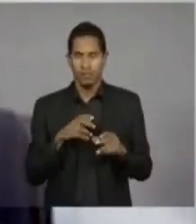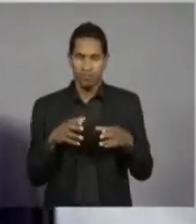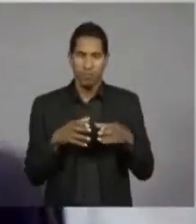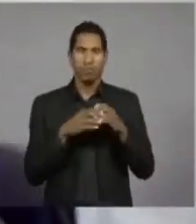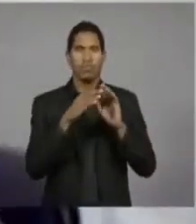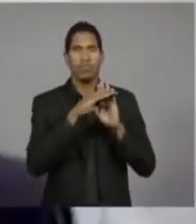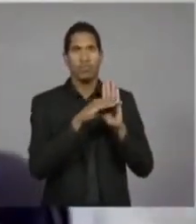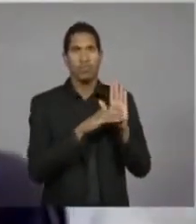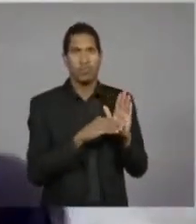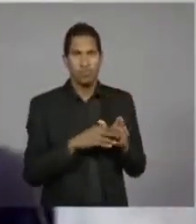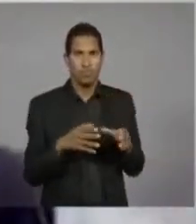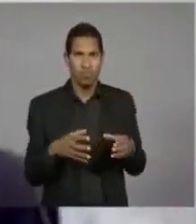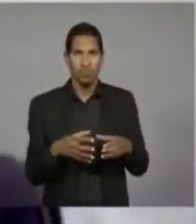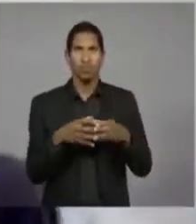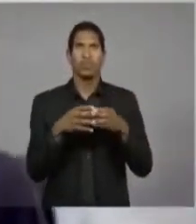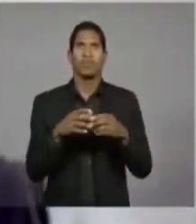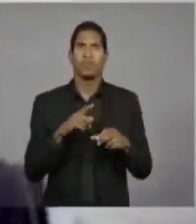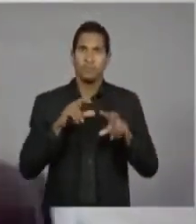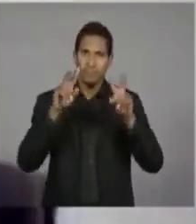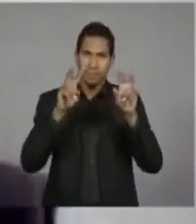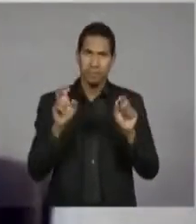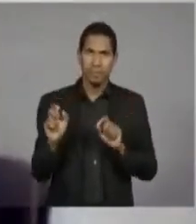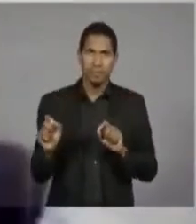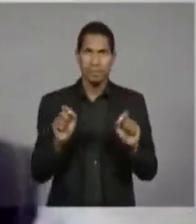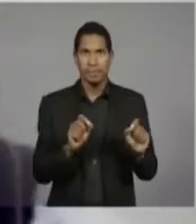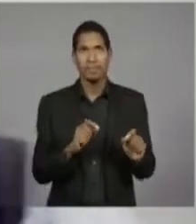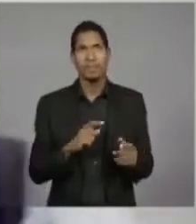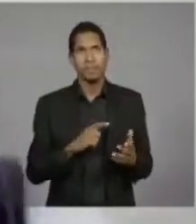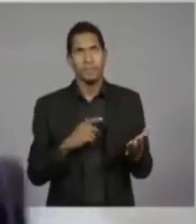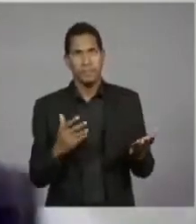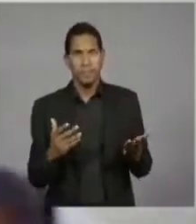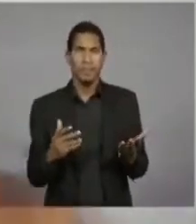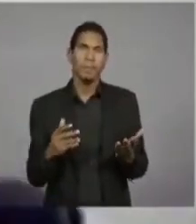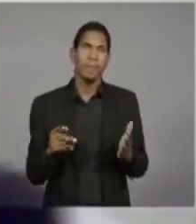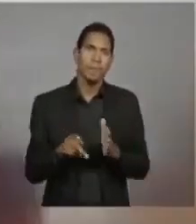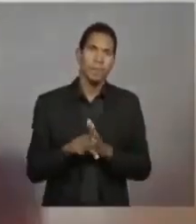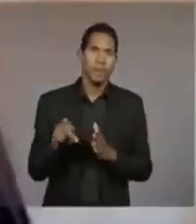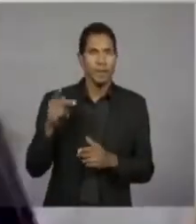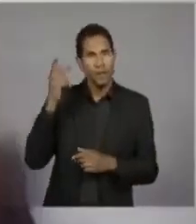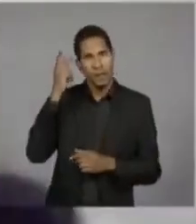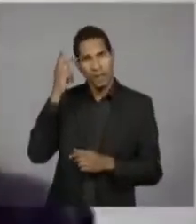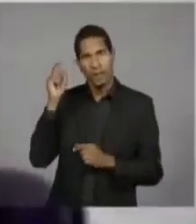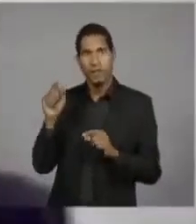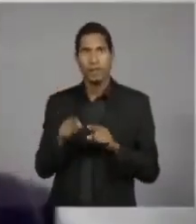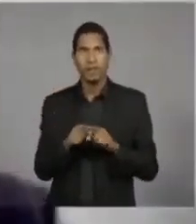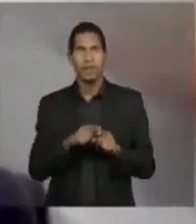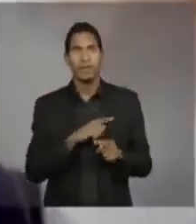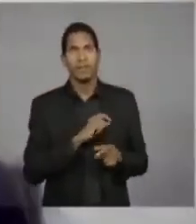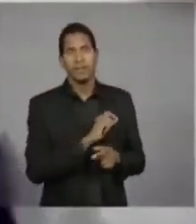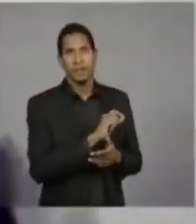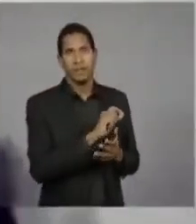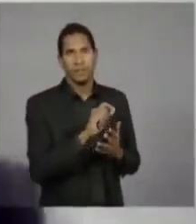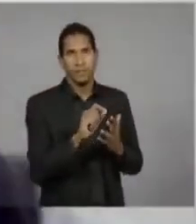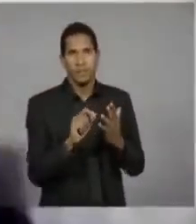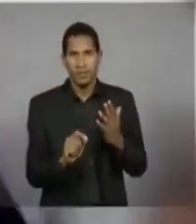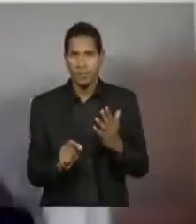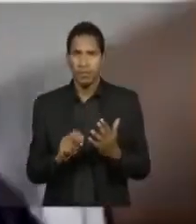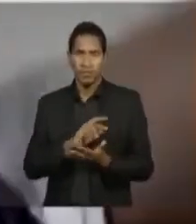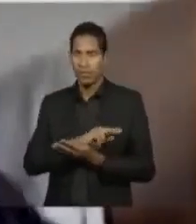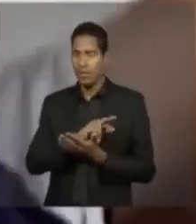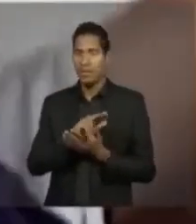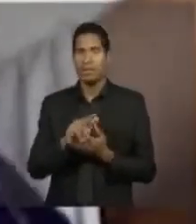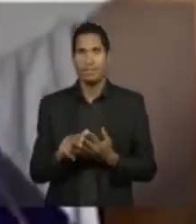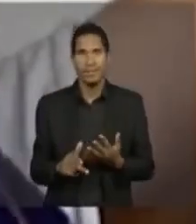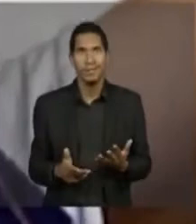uma bancada climática, né? Bancada ambientalista, bancada lixo zero, bancadas